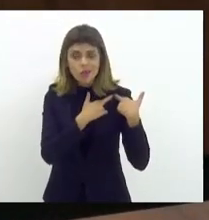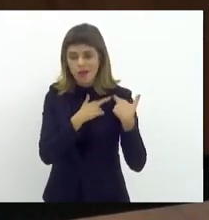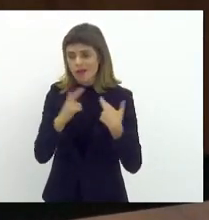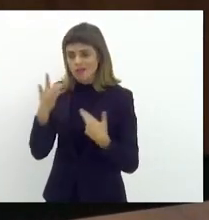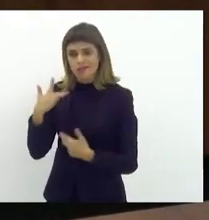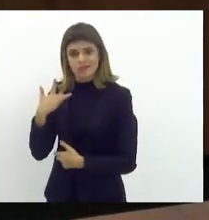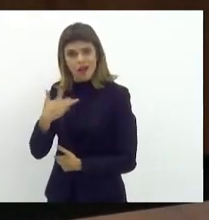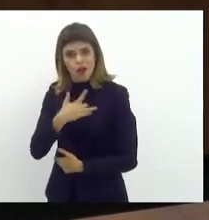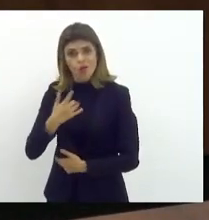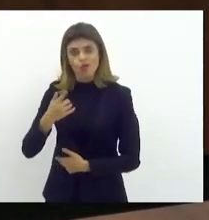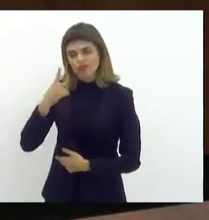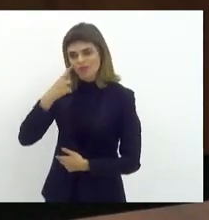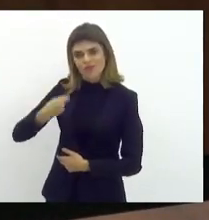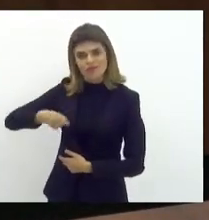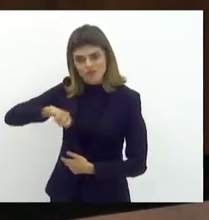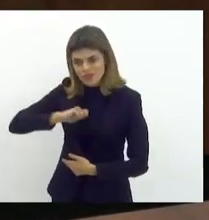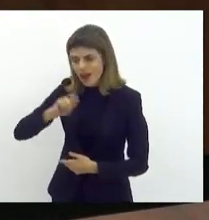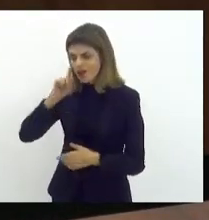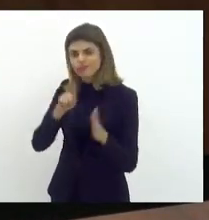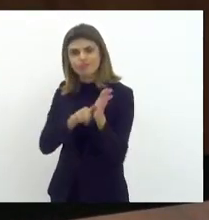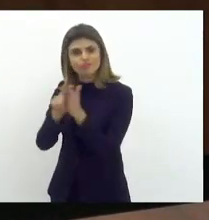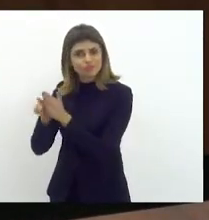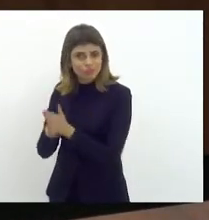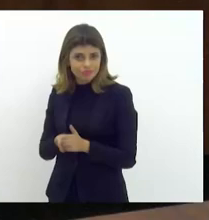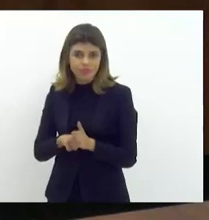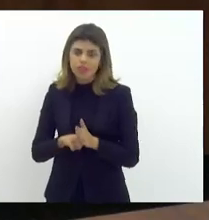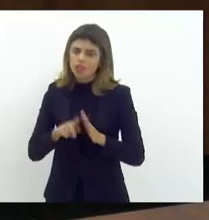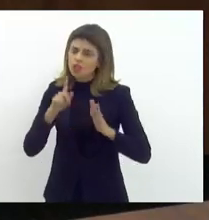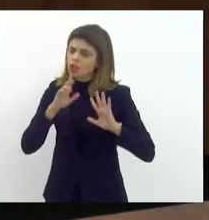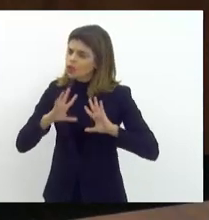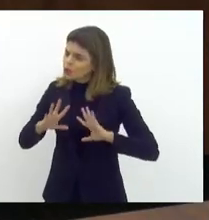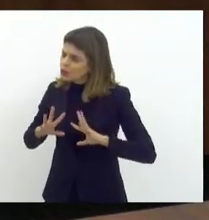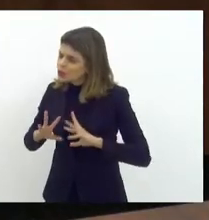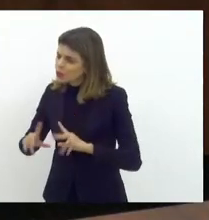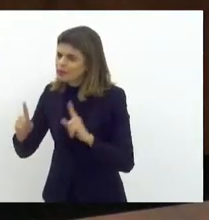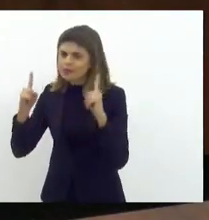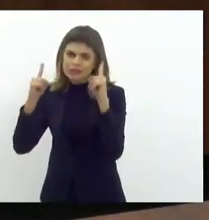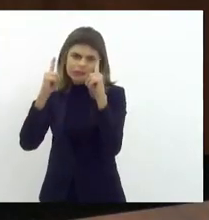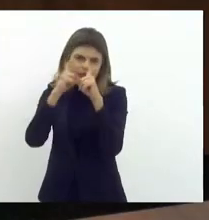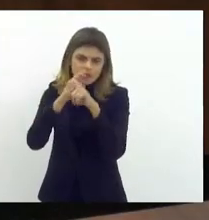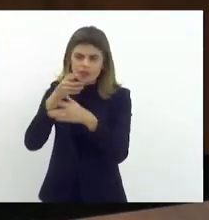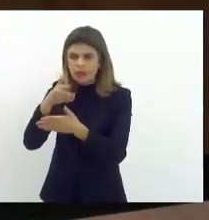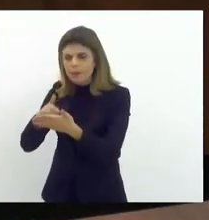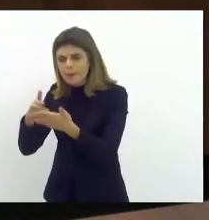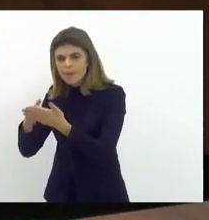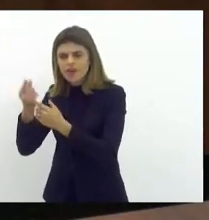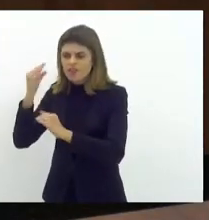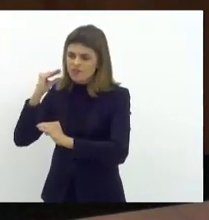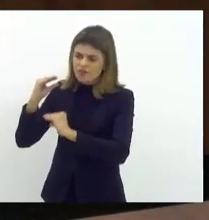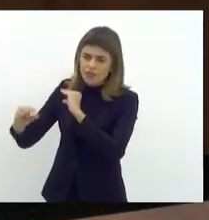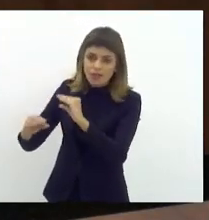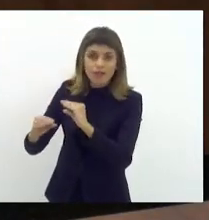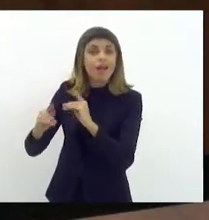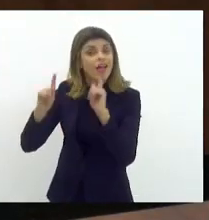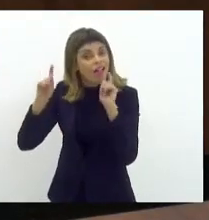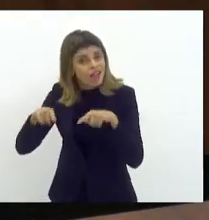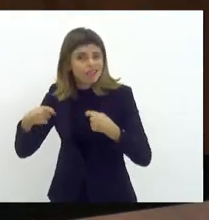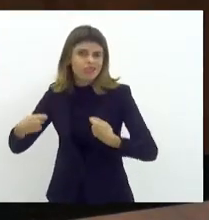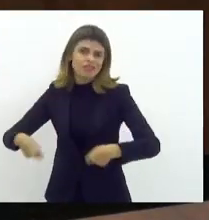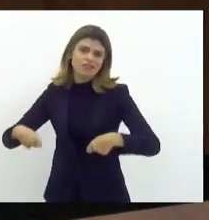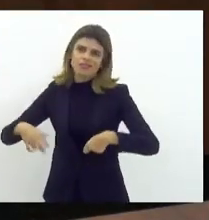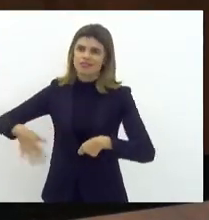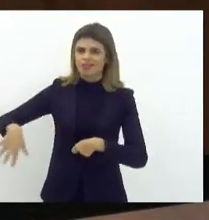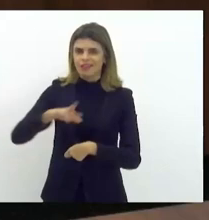fiscal do regime de recuperação fiscal que apesar de todas as dificuldades é hoje uma necessidade do Estado do Rio de Janeiro